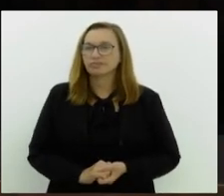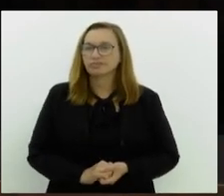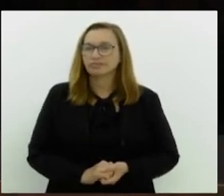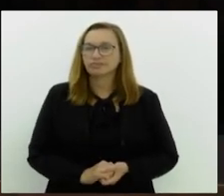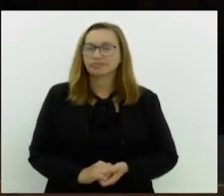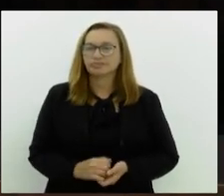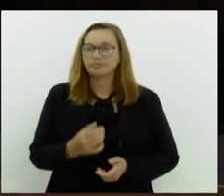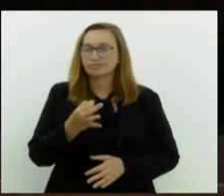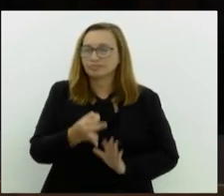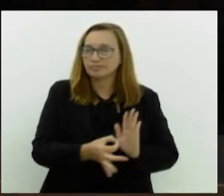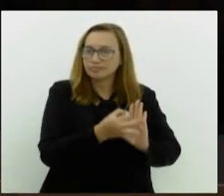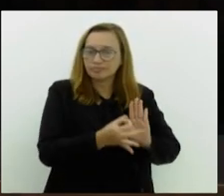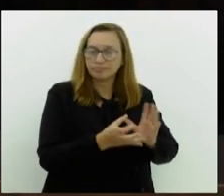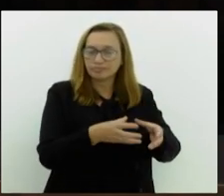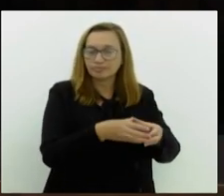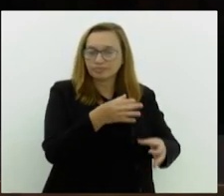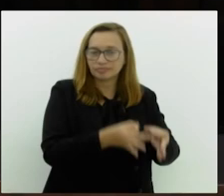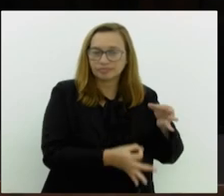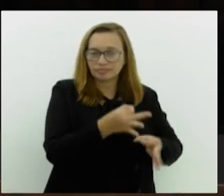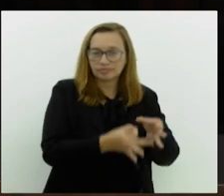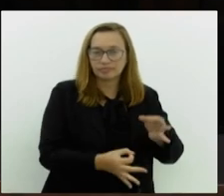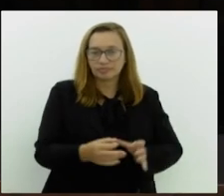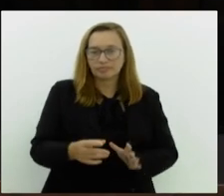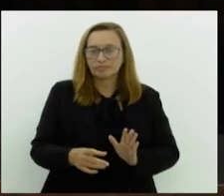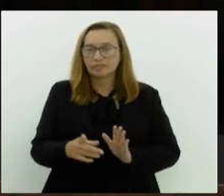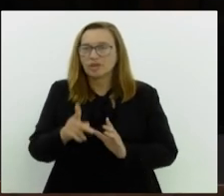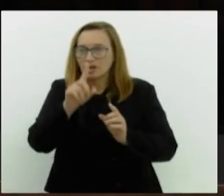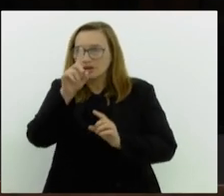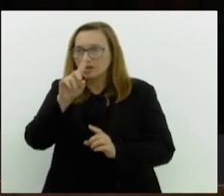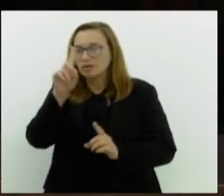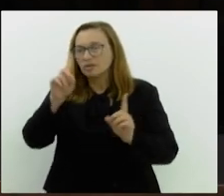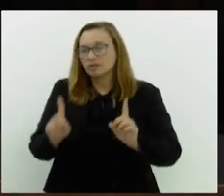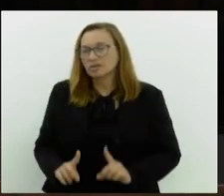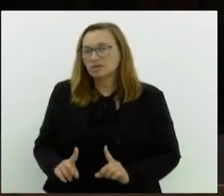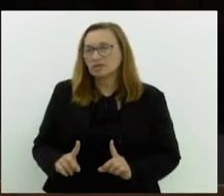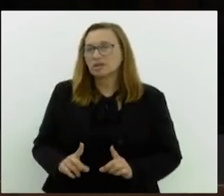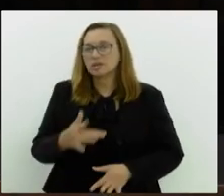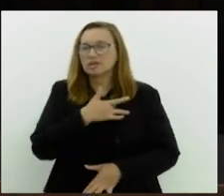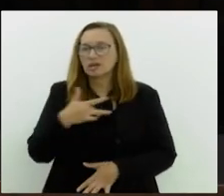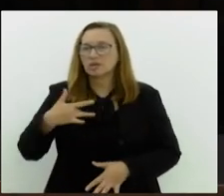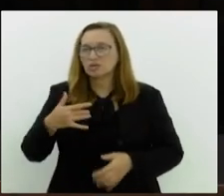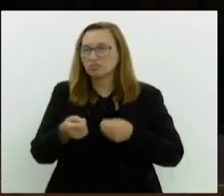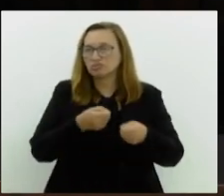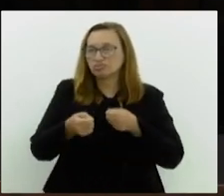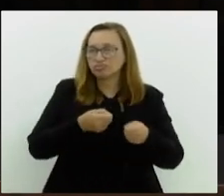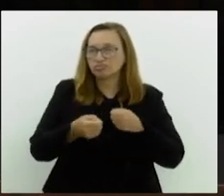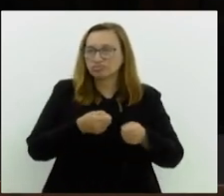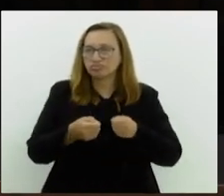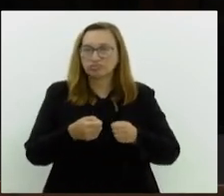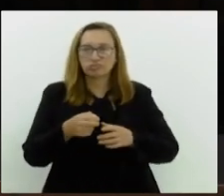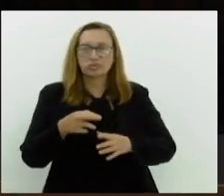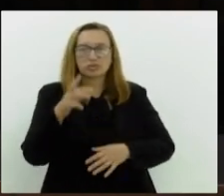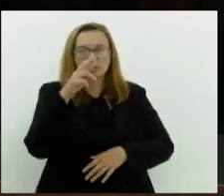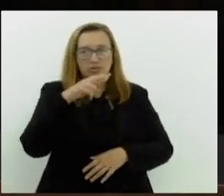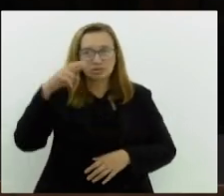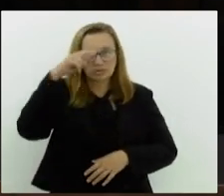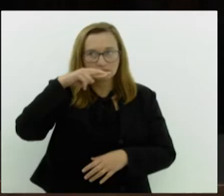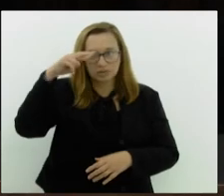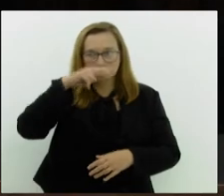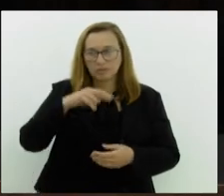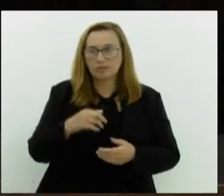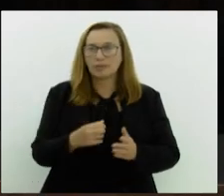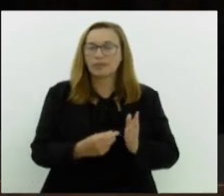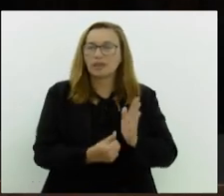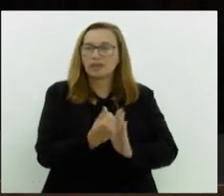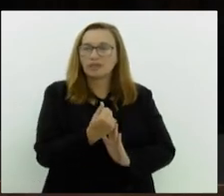Pendente parecer das comissões de Constituição e Justiça, da pessoa com deficiência, de saúde, orçamento, finanças, fiscalização financeira e controle. Para emitir parecer